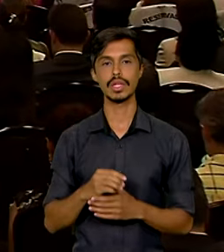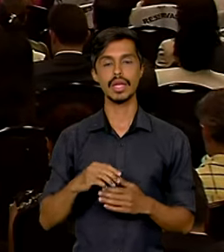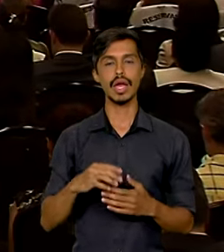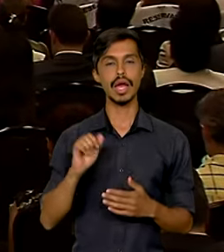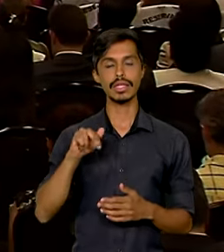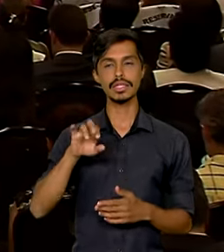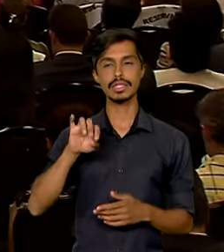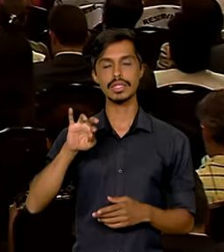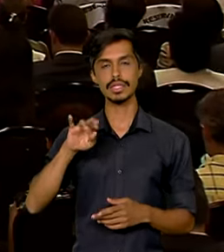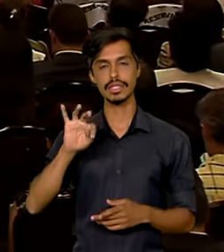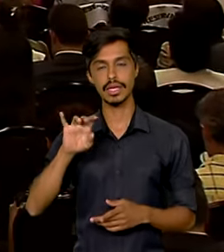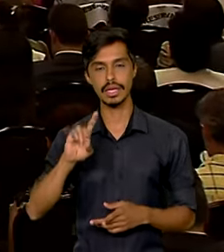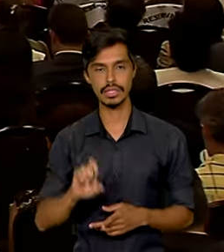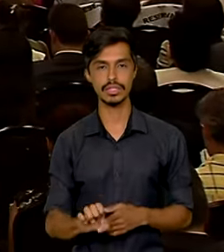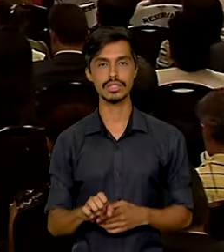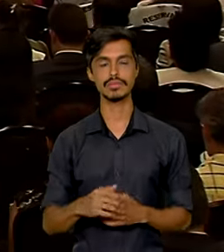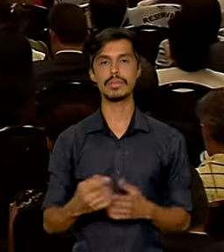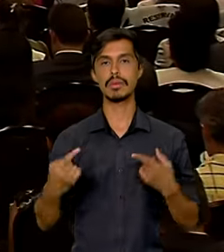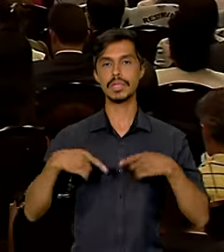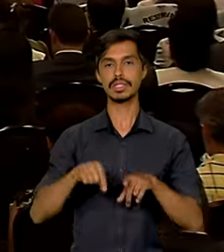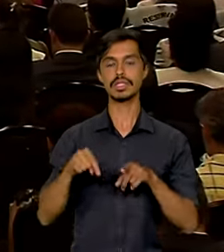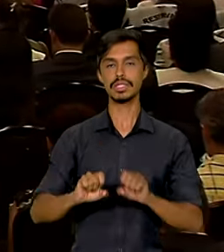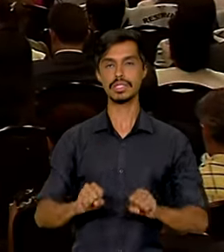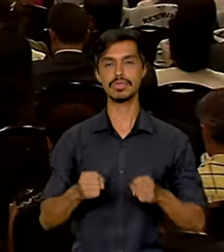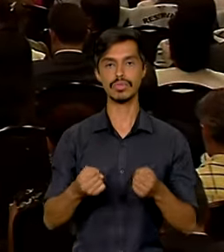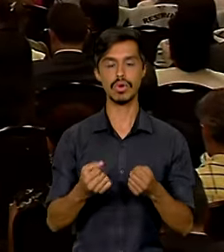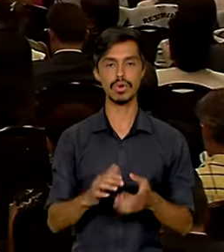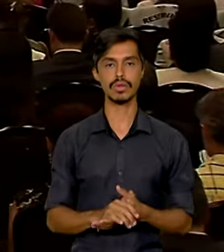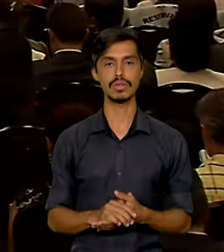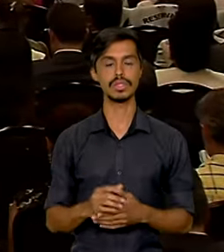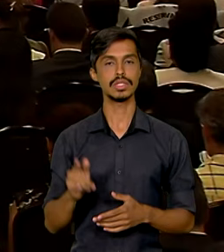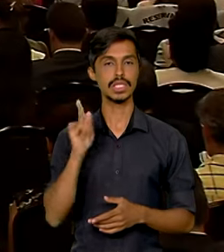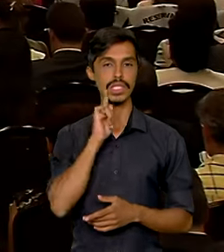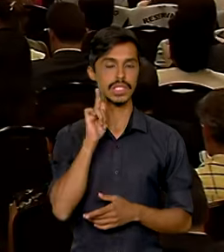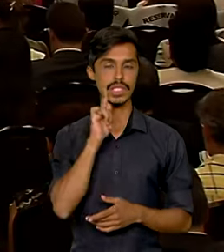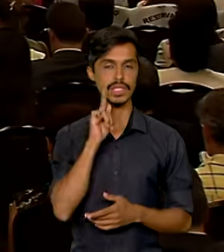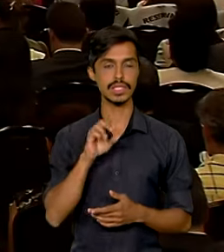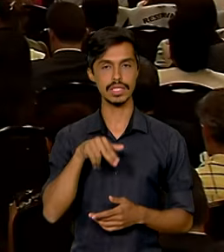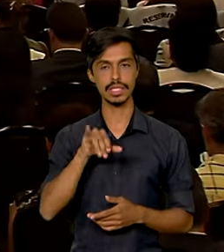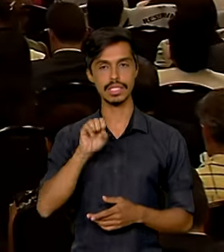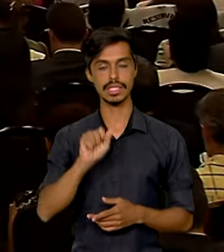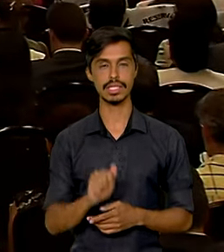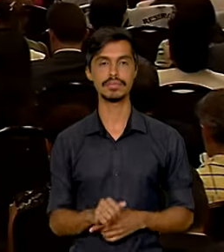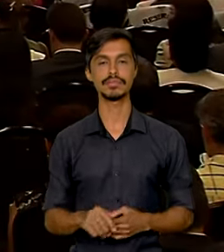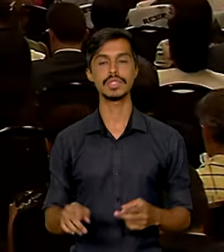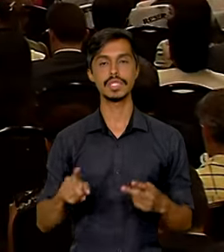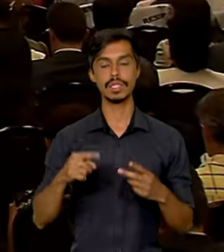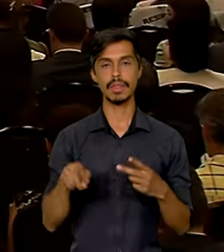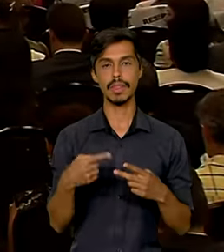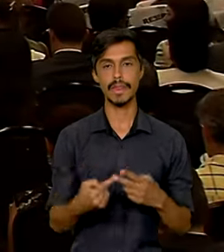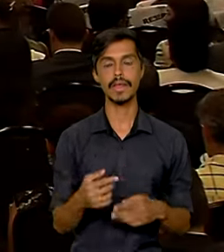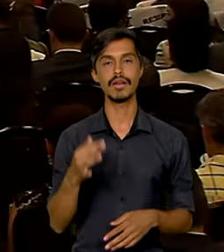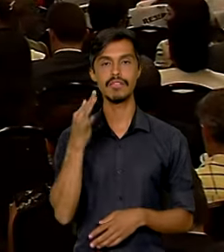Trindade, parceira dessa iniciativa, ministra da Saúde, ministro Flávio Dino,